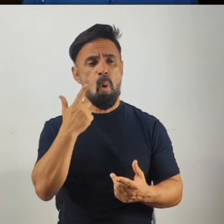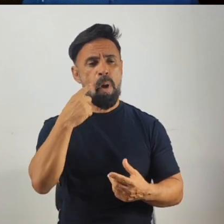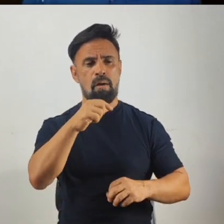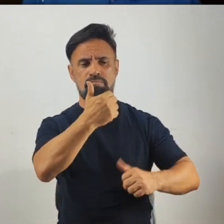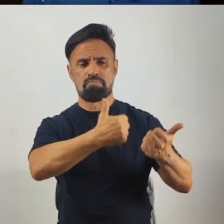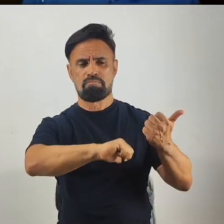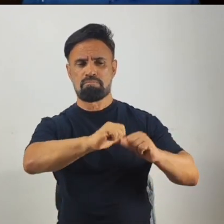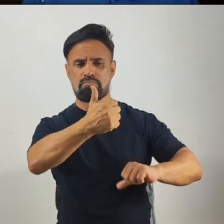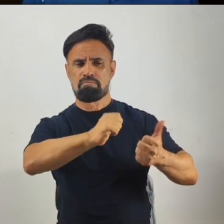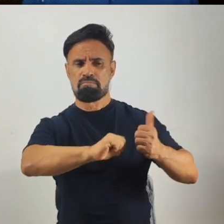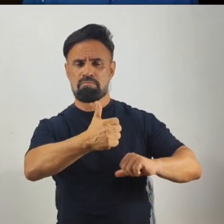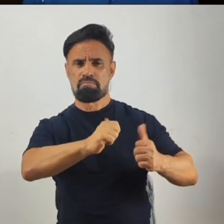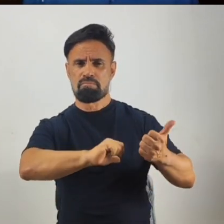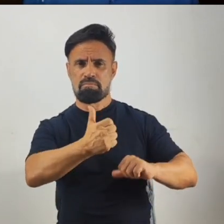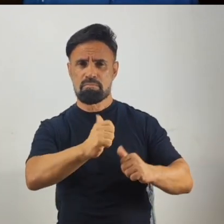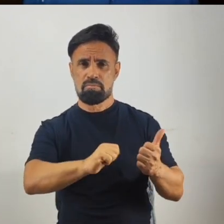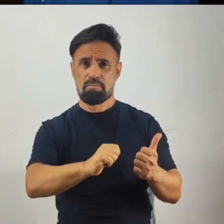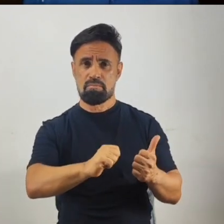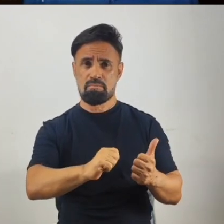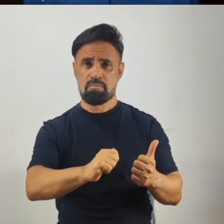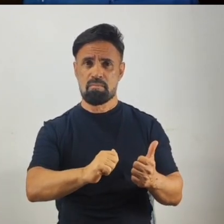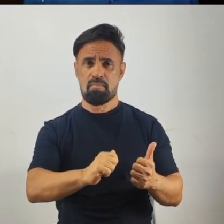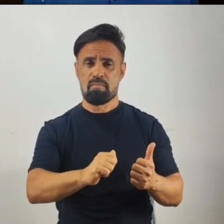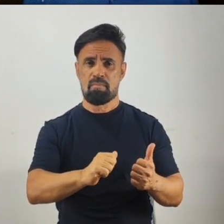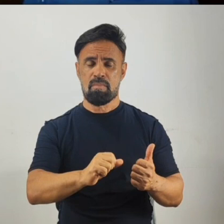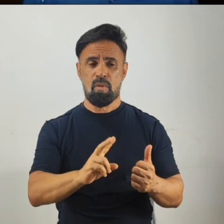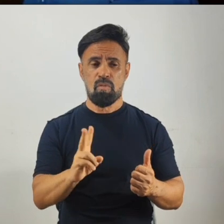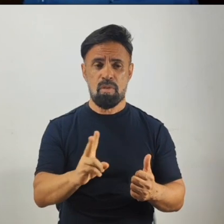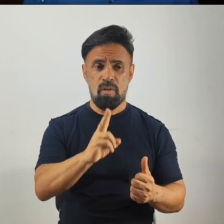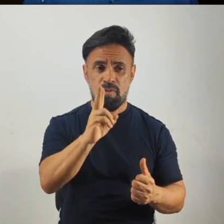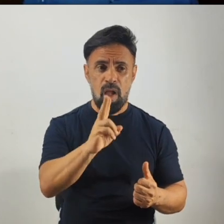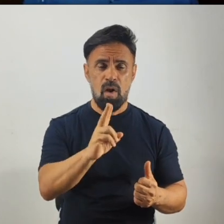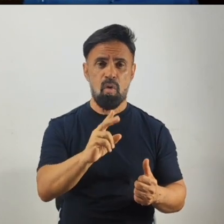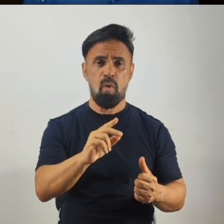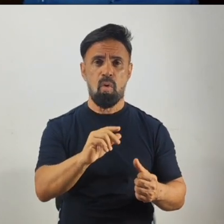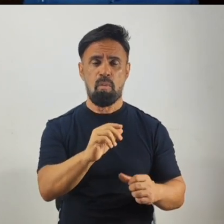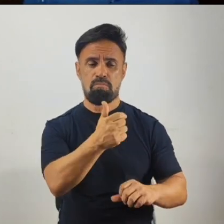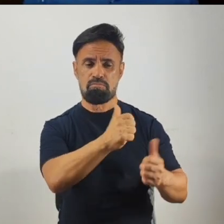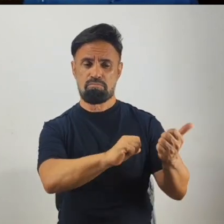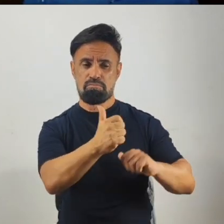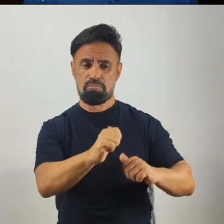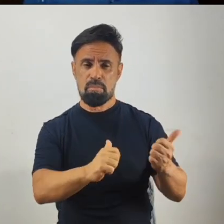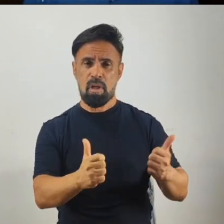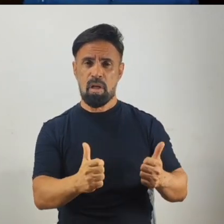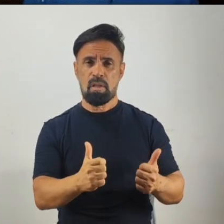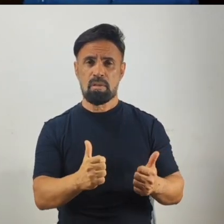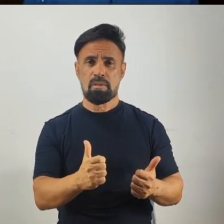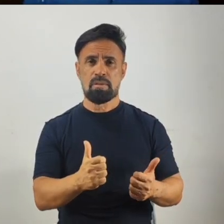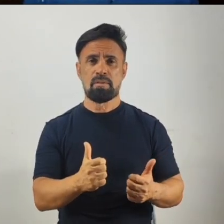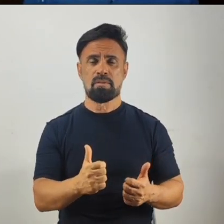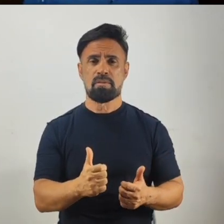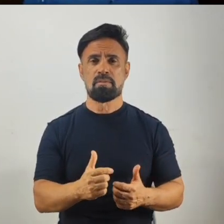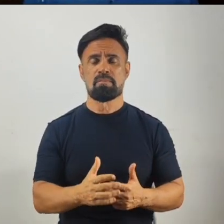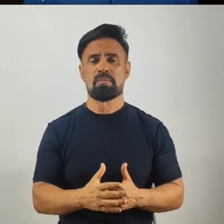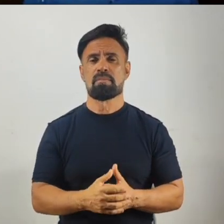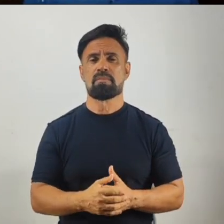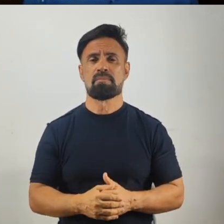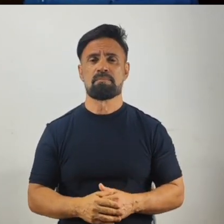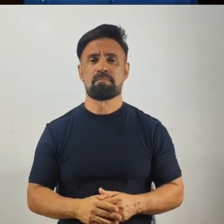espaço de avaliação. E não, então, na escala de valores, qualidade permite que a gente